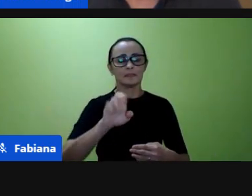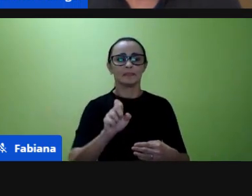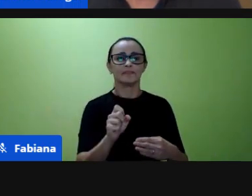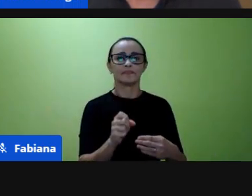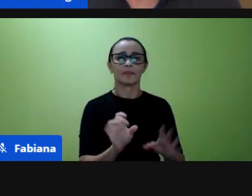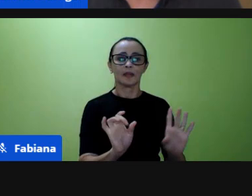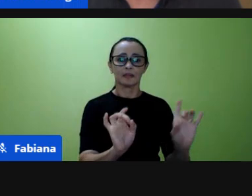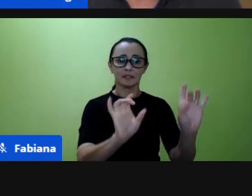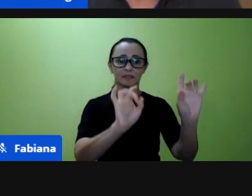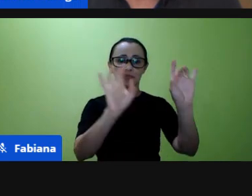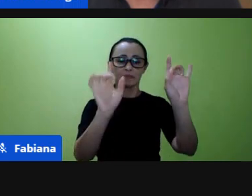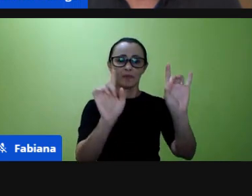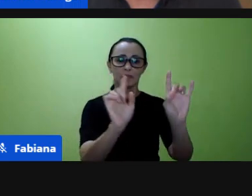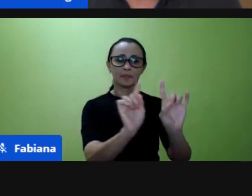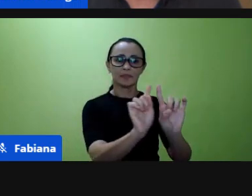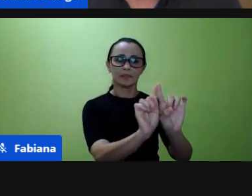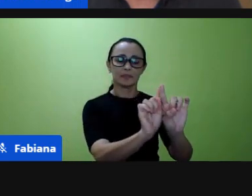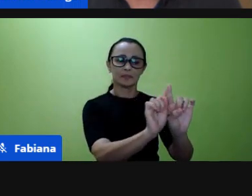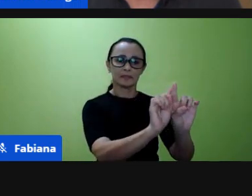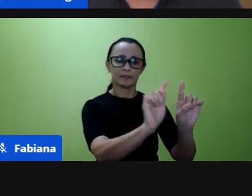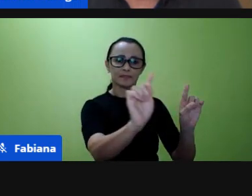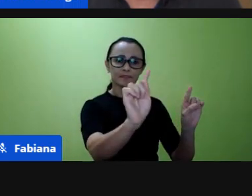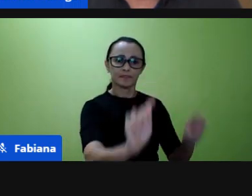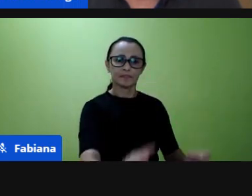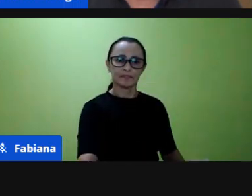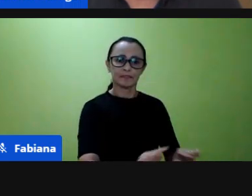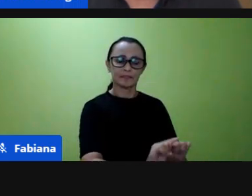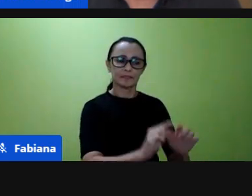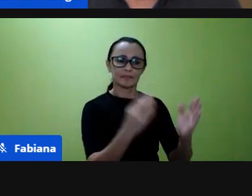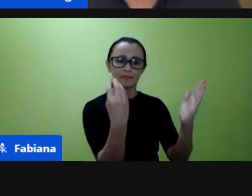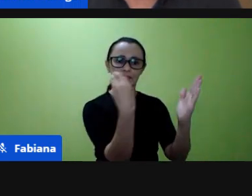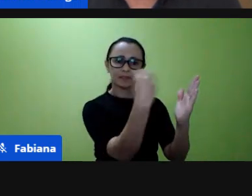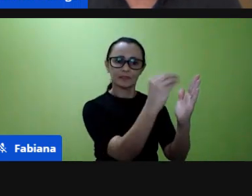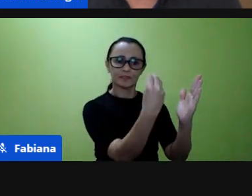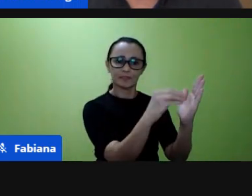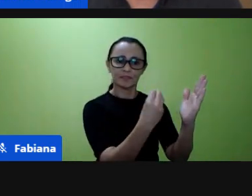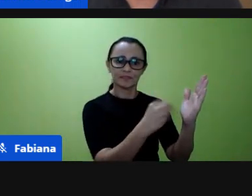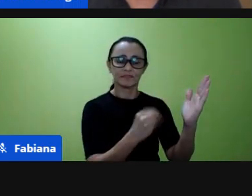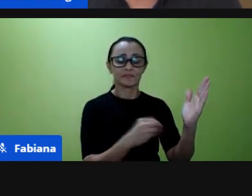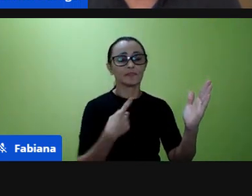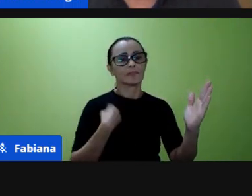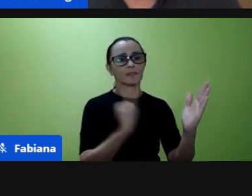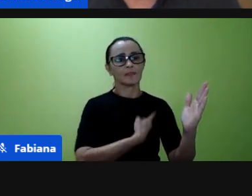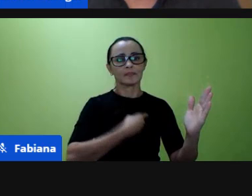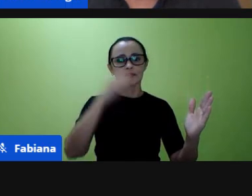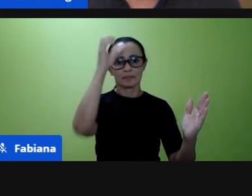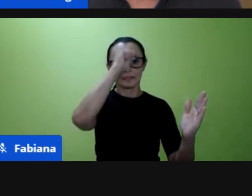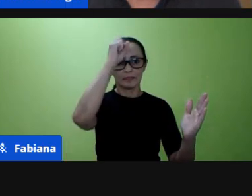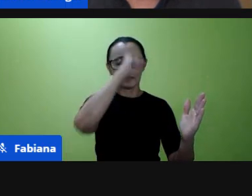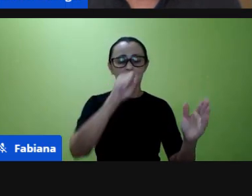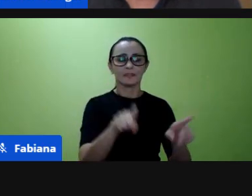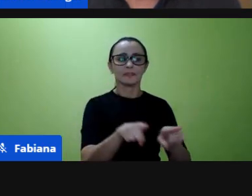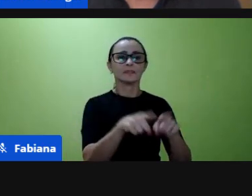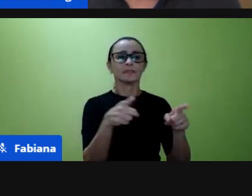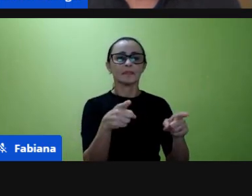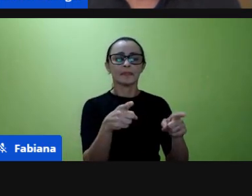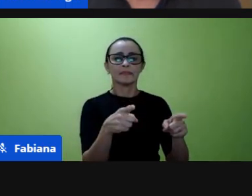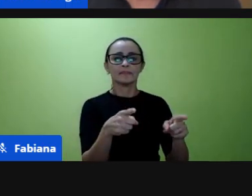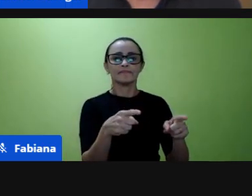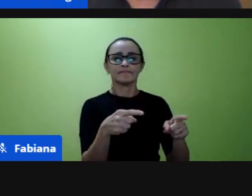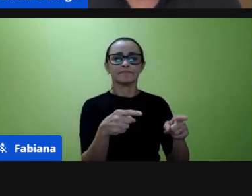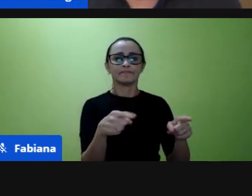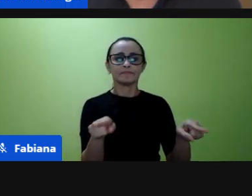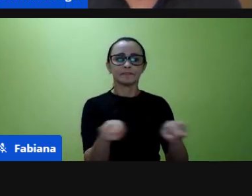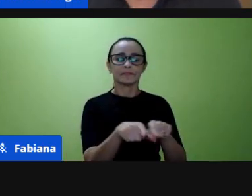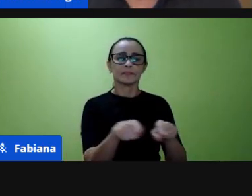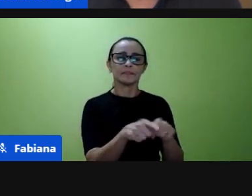né? Como o professor Jorge falou, nós aprendemos a usar, estamos aprendendo a usar o formulário, mas uma das coisas que eu percebi que deu